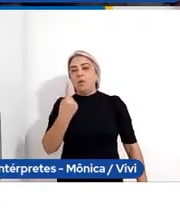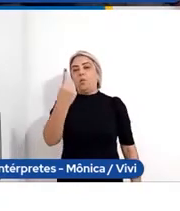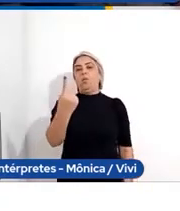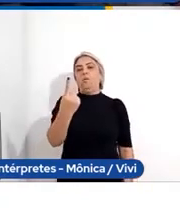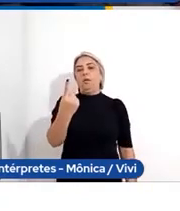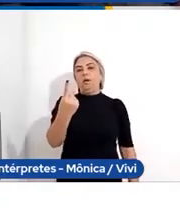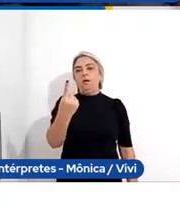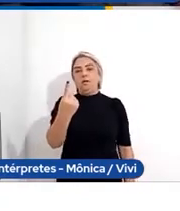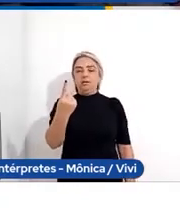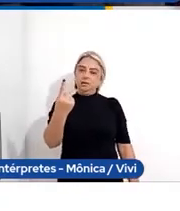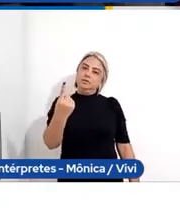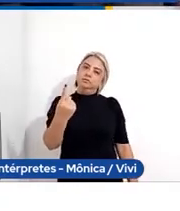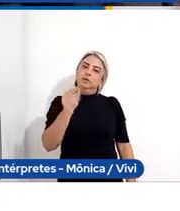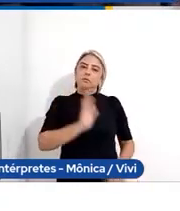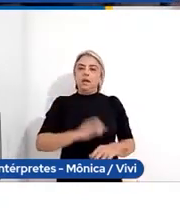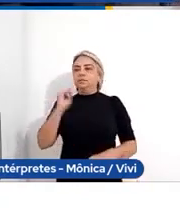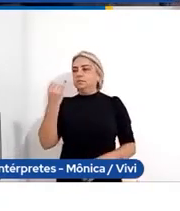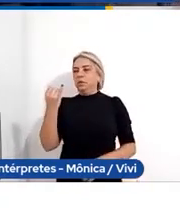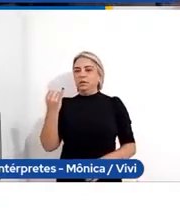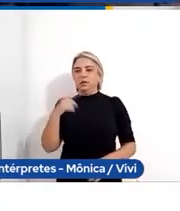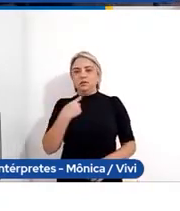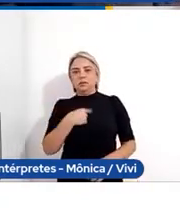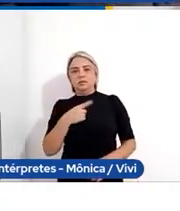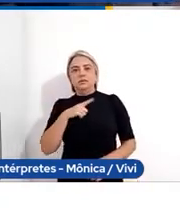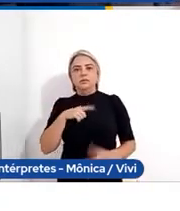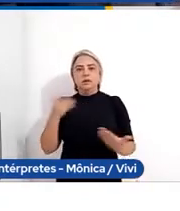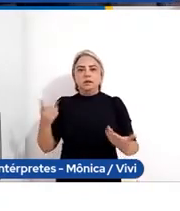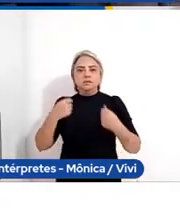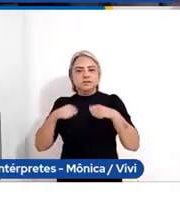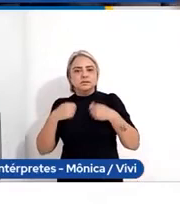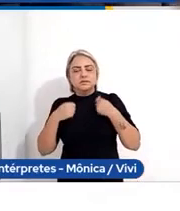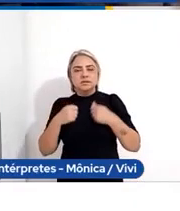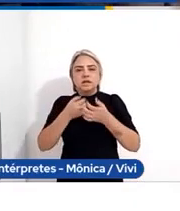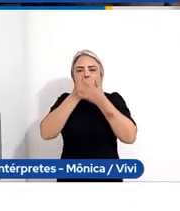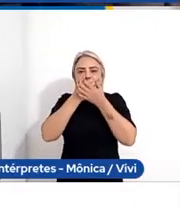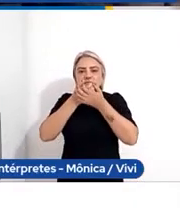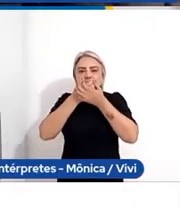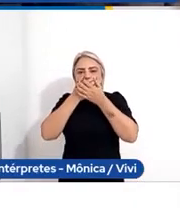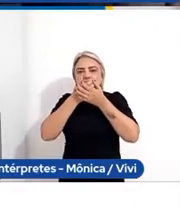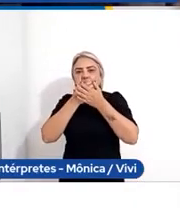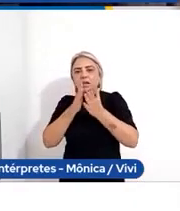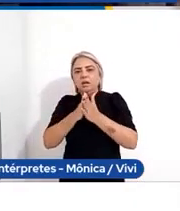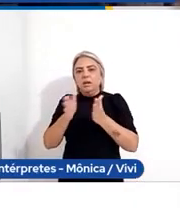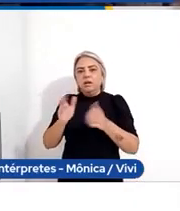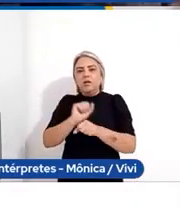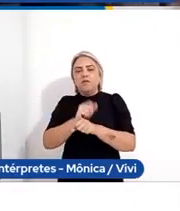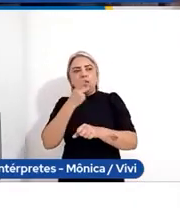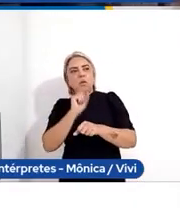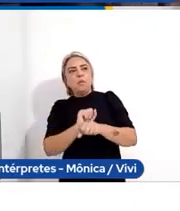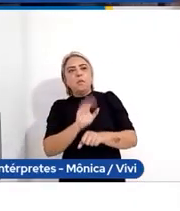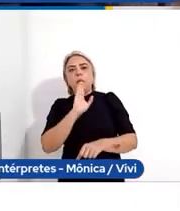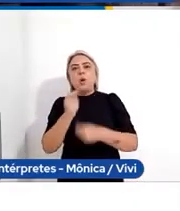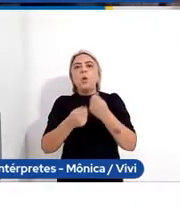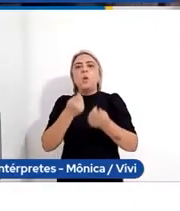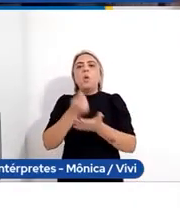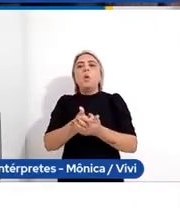é simplesmente mais importante. A gente teve essa demanda enorme por ventilador pulmonar e teve um certo momento em que não se falava mais de compra de